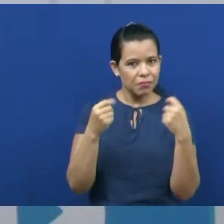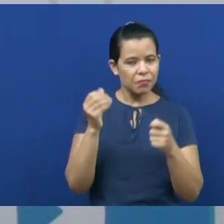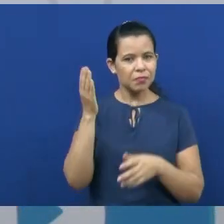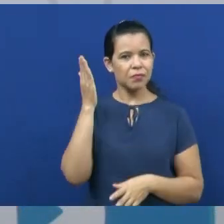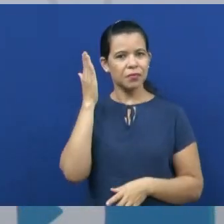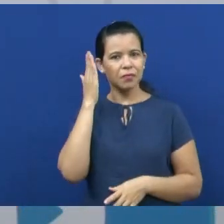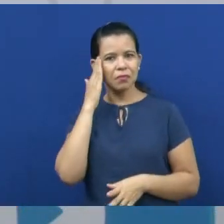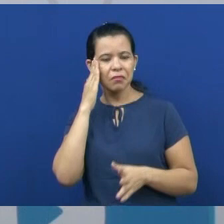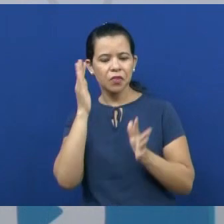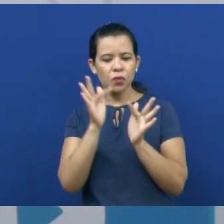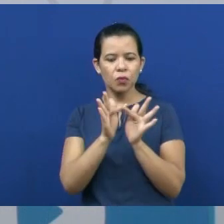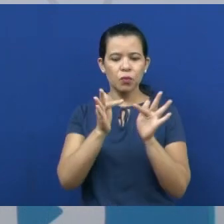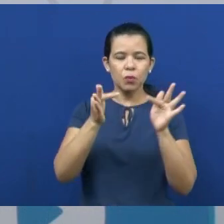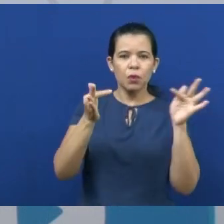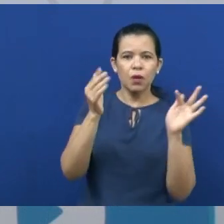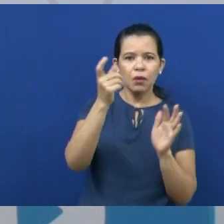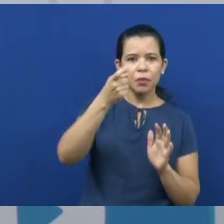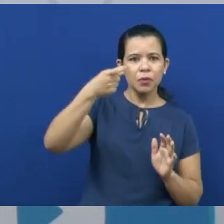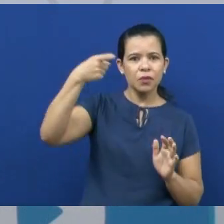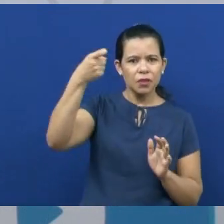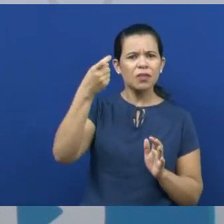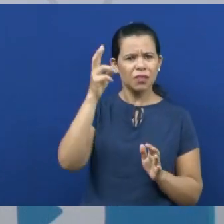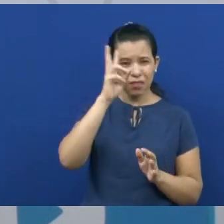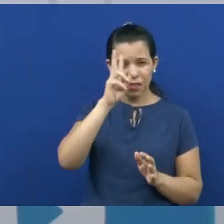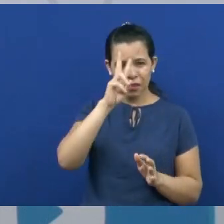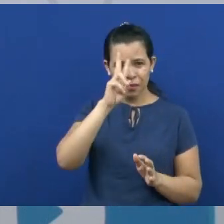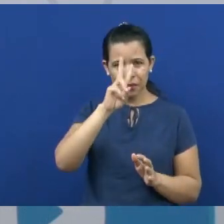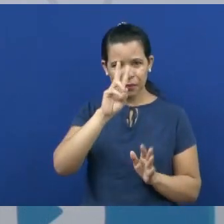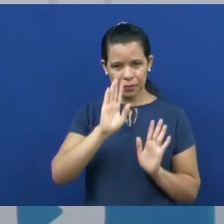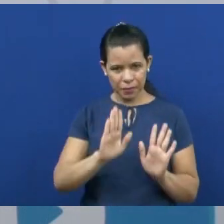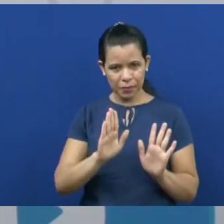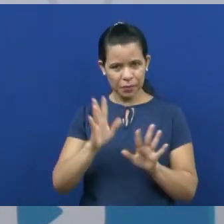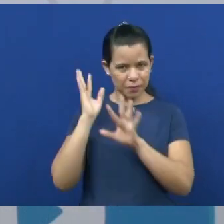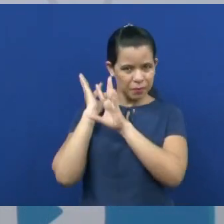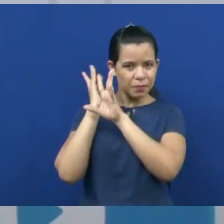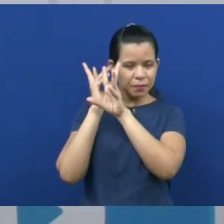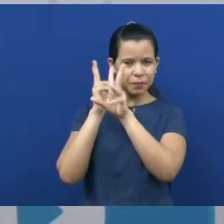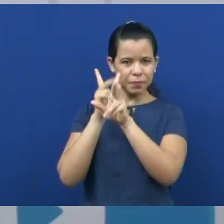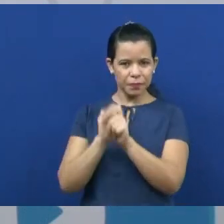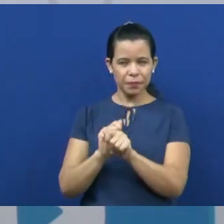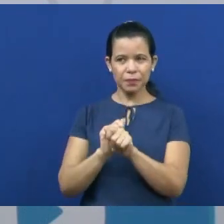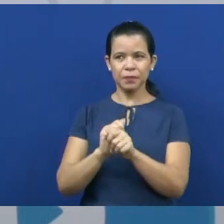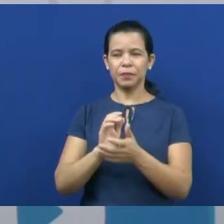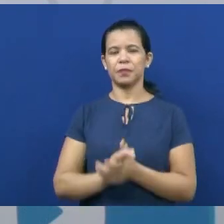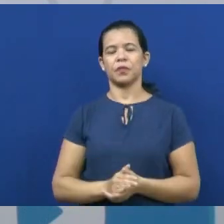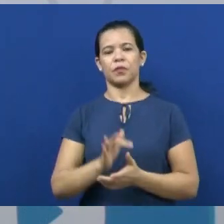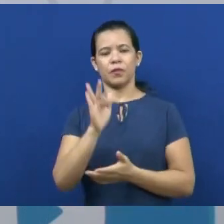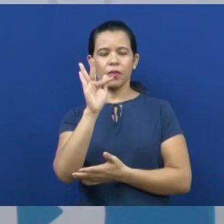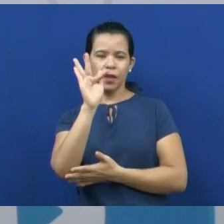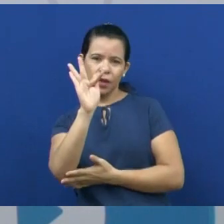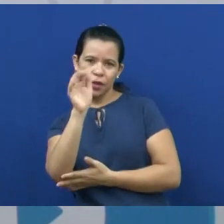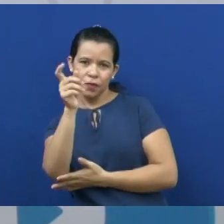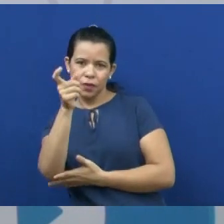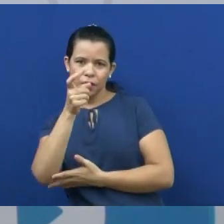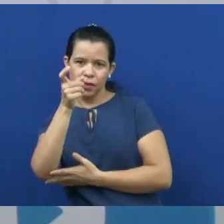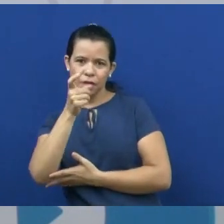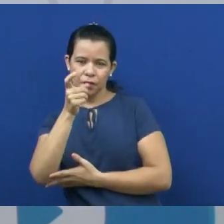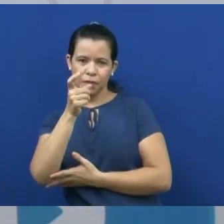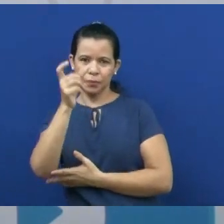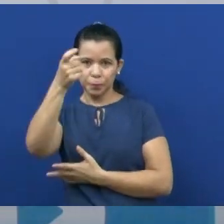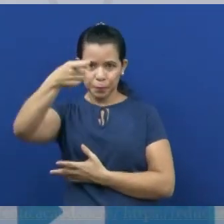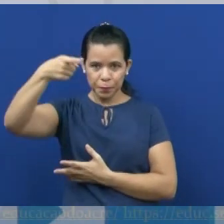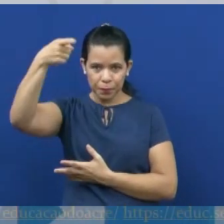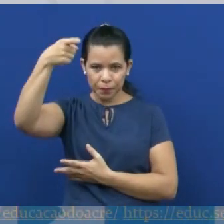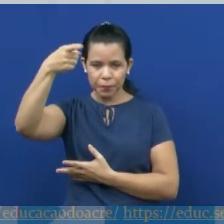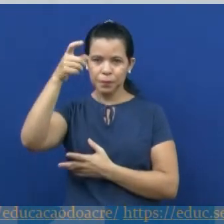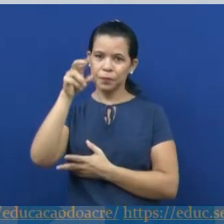da nossa função exponencial. Vocês lembram? Então vamos recapitular. A minha f de x na função exponencial ela